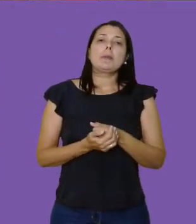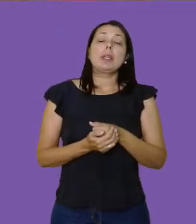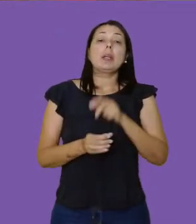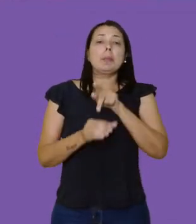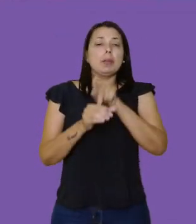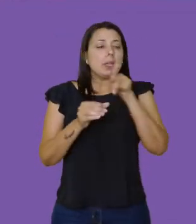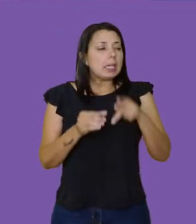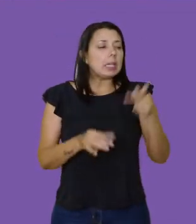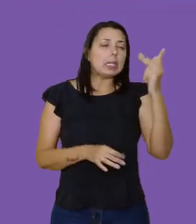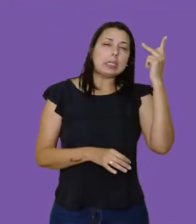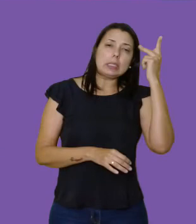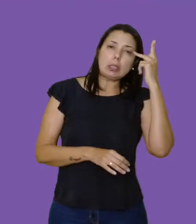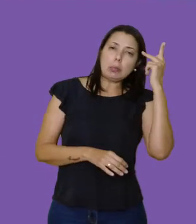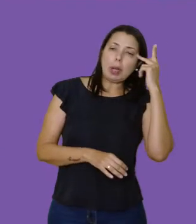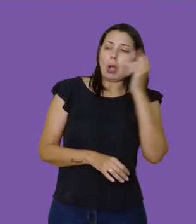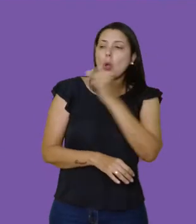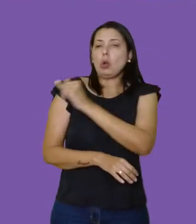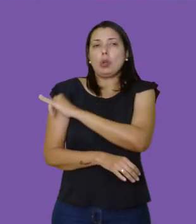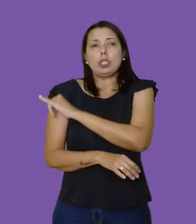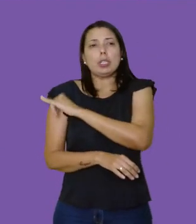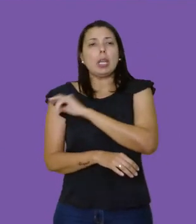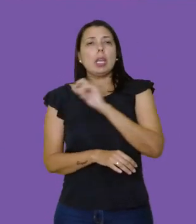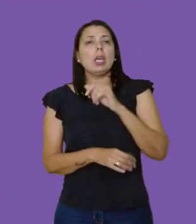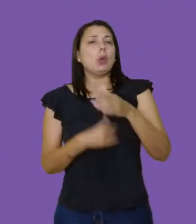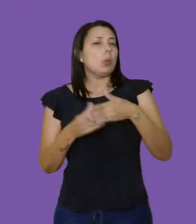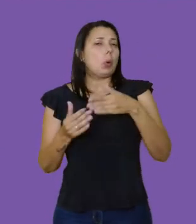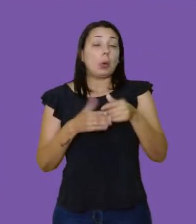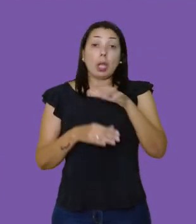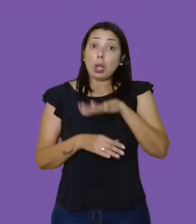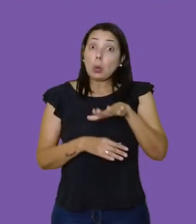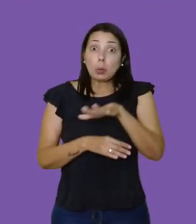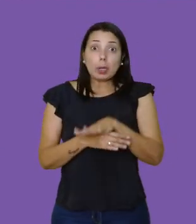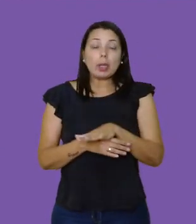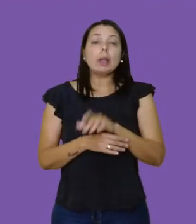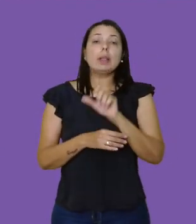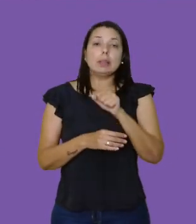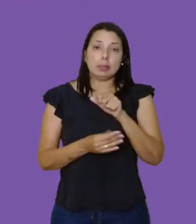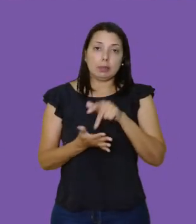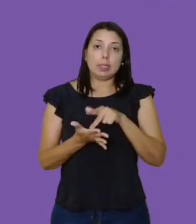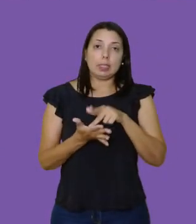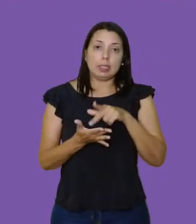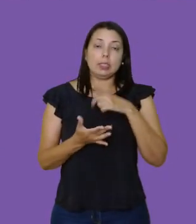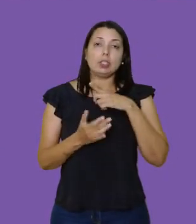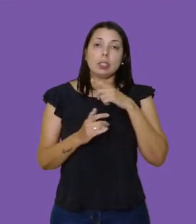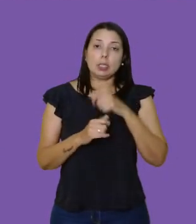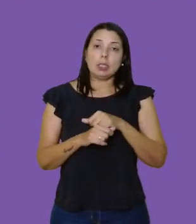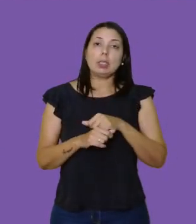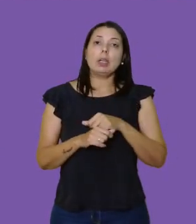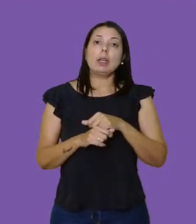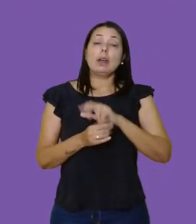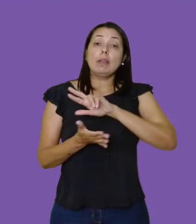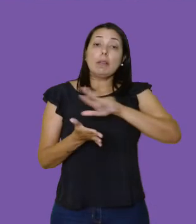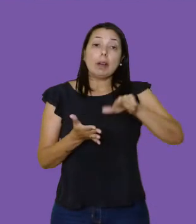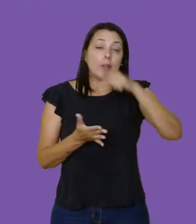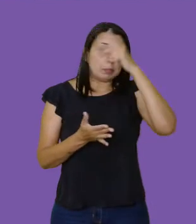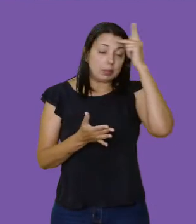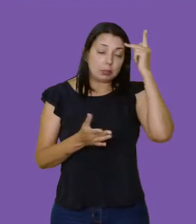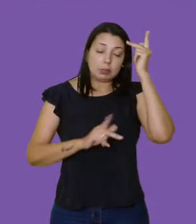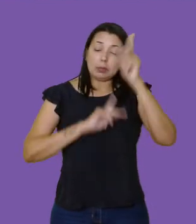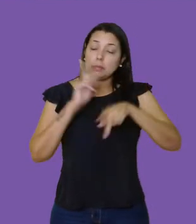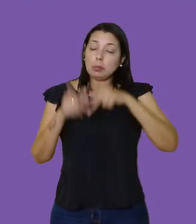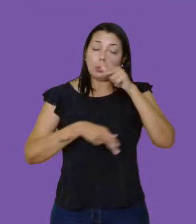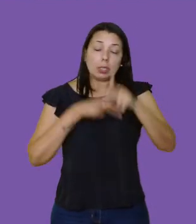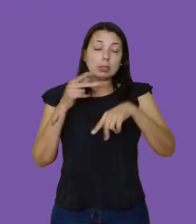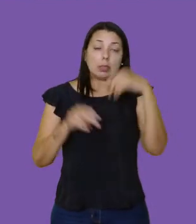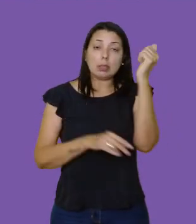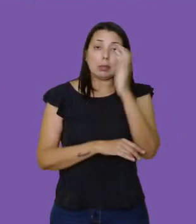periferia de São Paulo, no Rio de Janeiro, no Rio Grande do Sul, era operacional e tinha escala, atendia milhões e milhões de